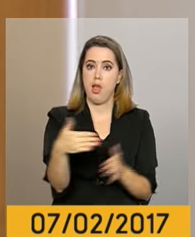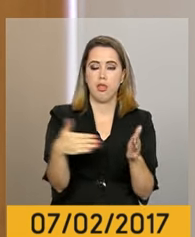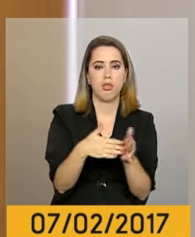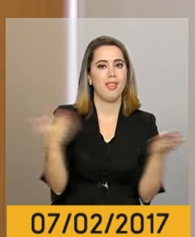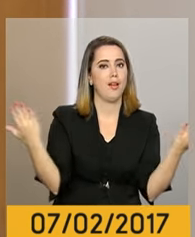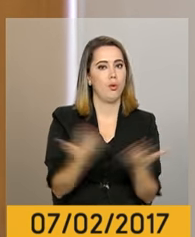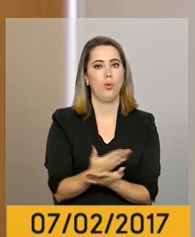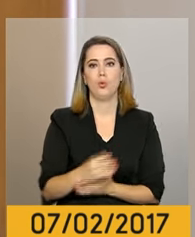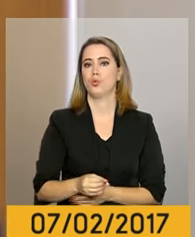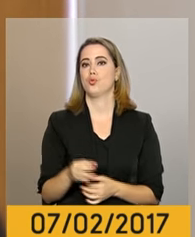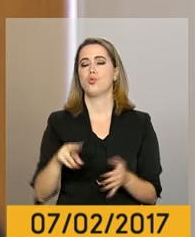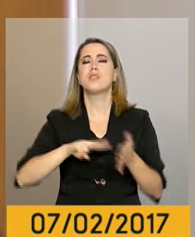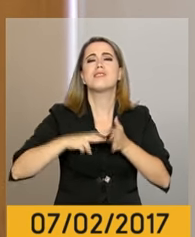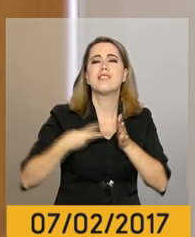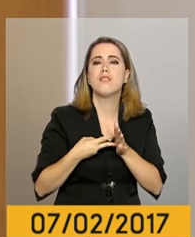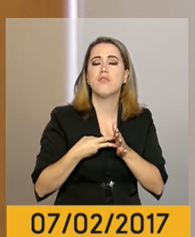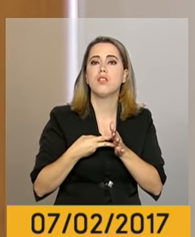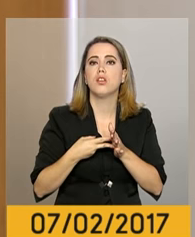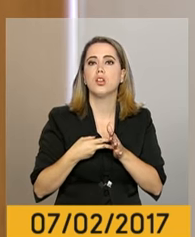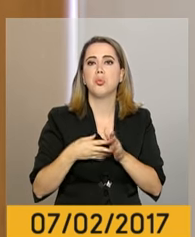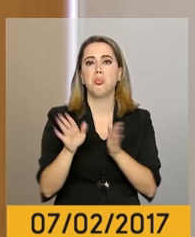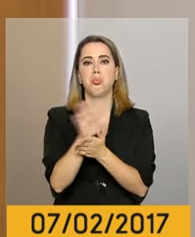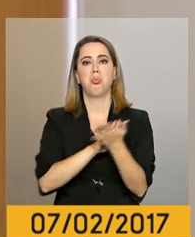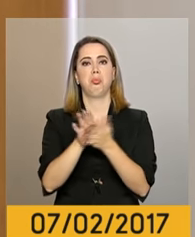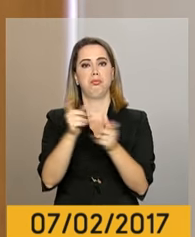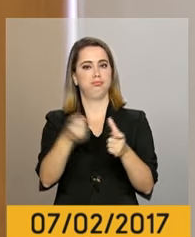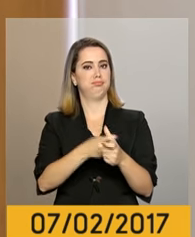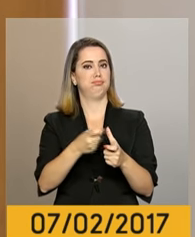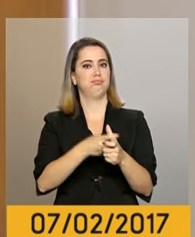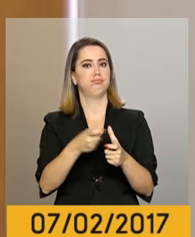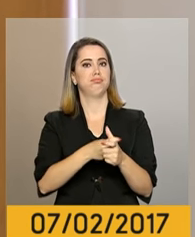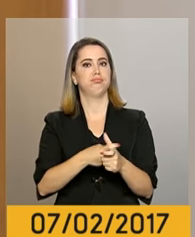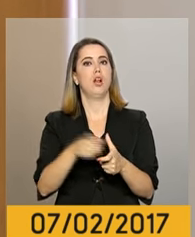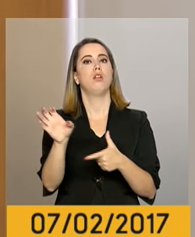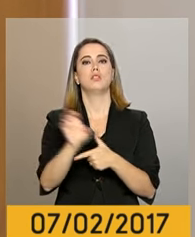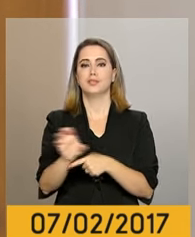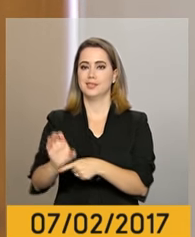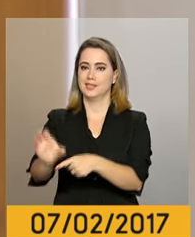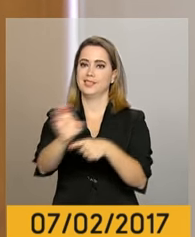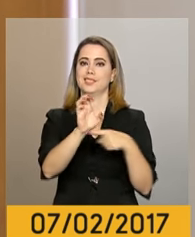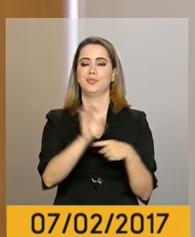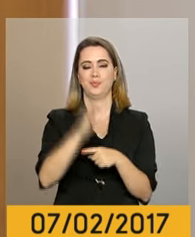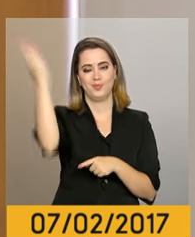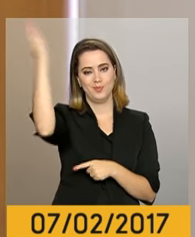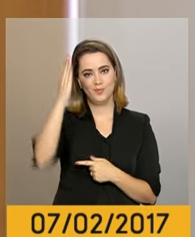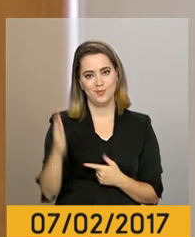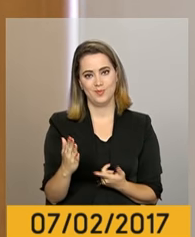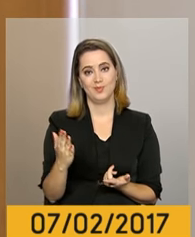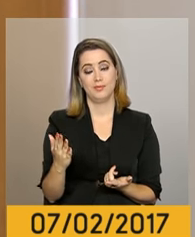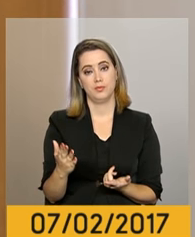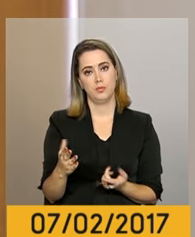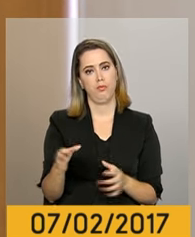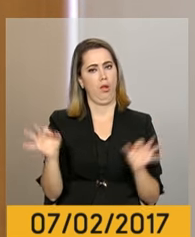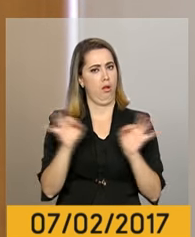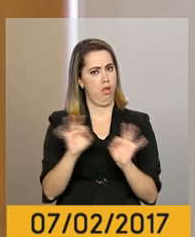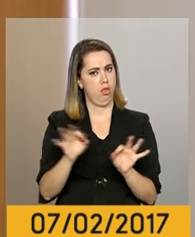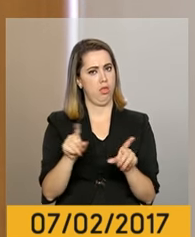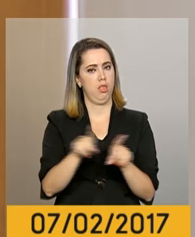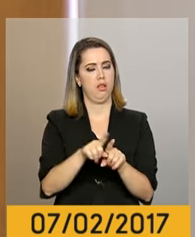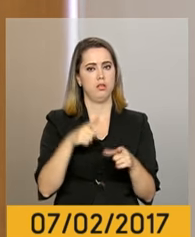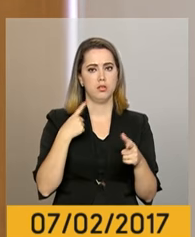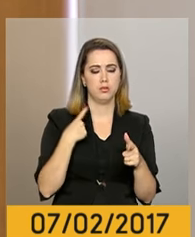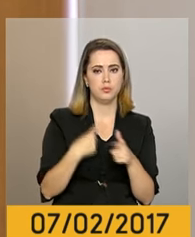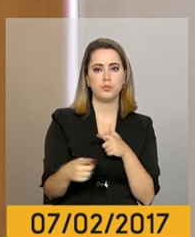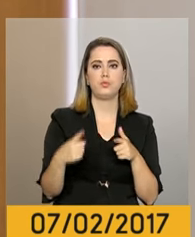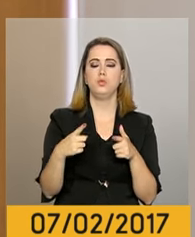seja, nós zeramos a questão orçamentária dos estados brasileiros. Volto a dizer, sem embargo das